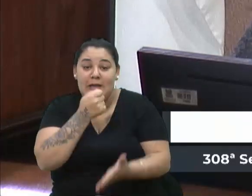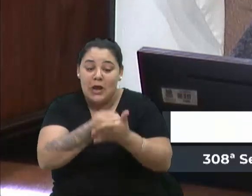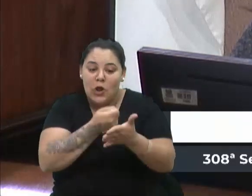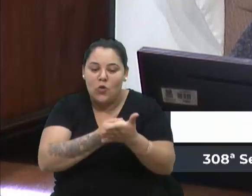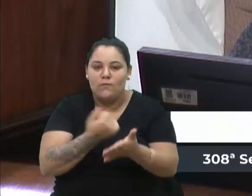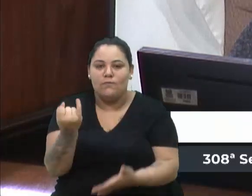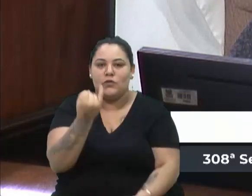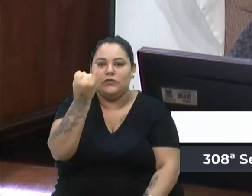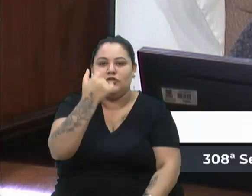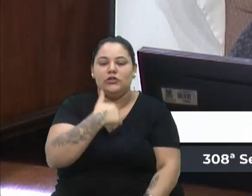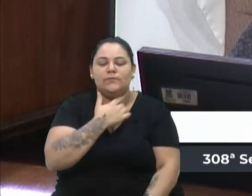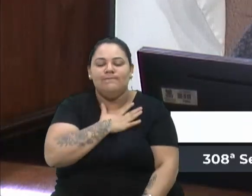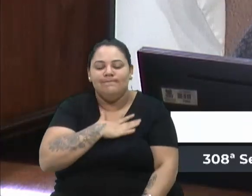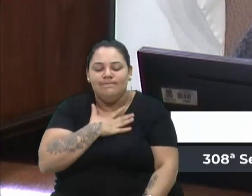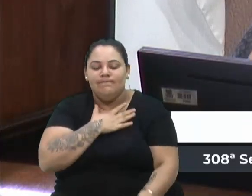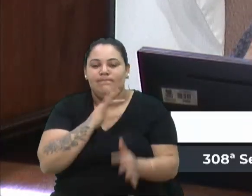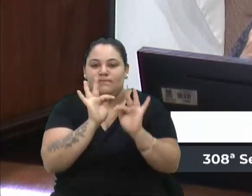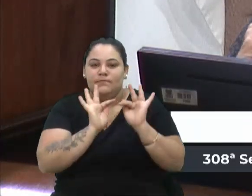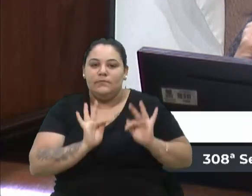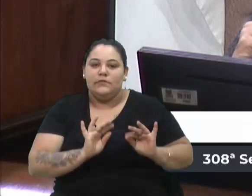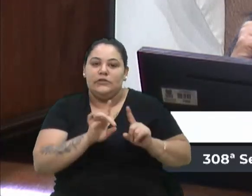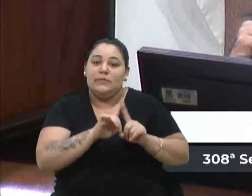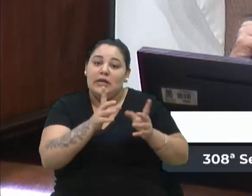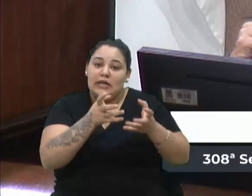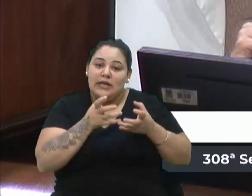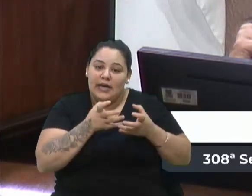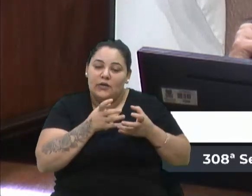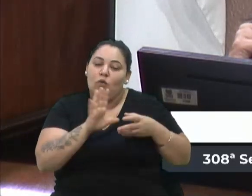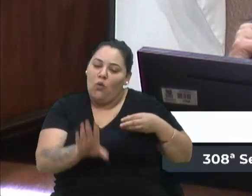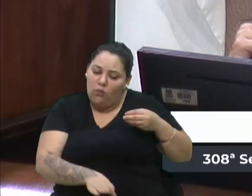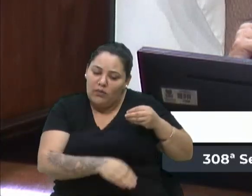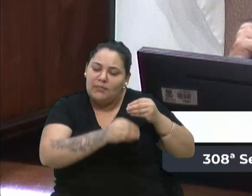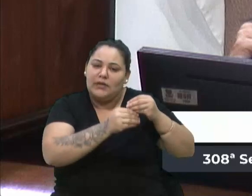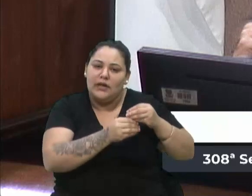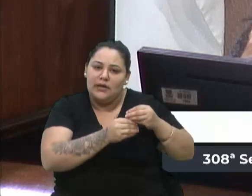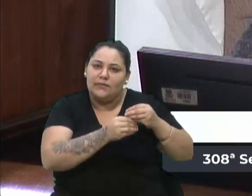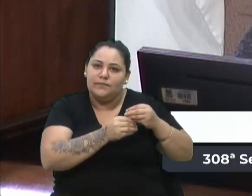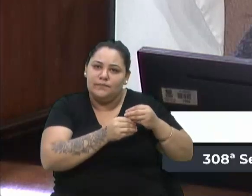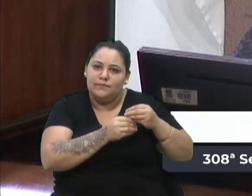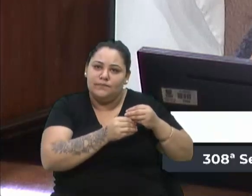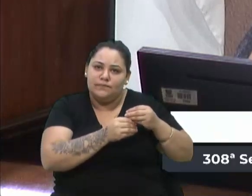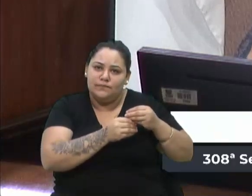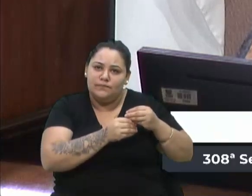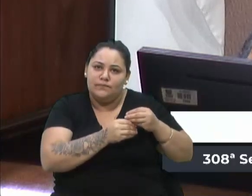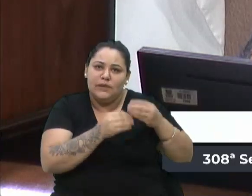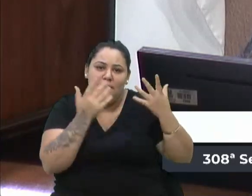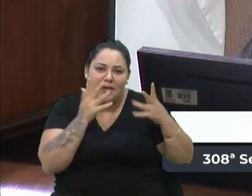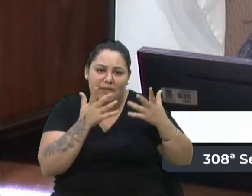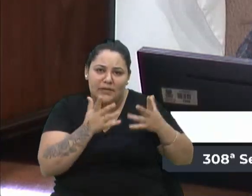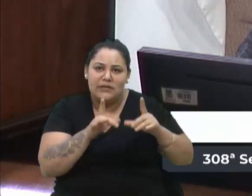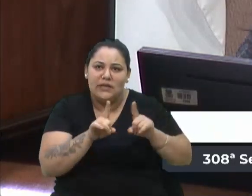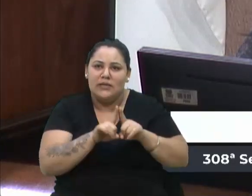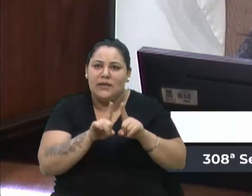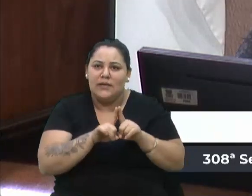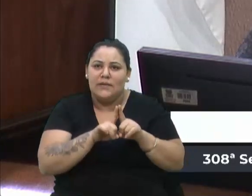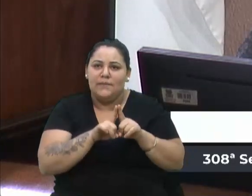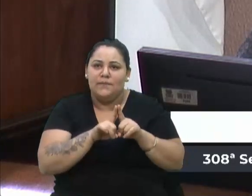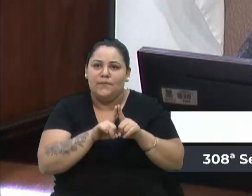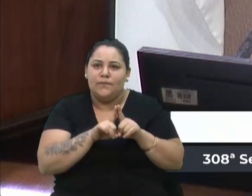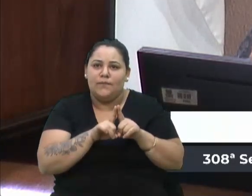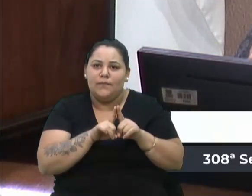e eu fico muito feliz aqui de que quero me somar também a essa parabenizar efetivamente